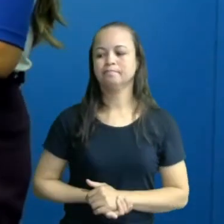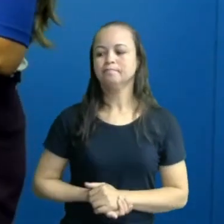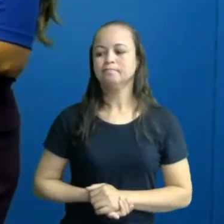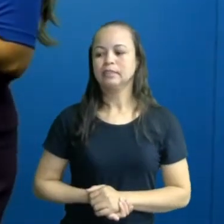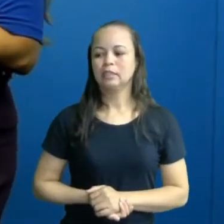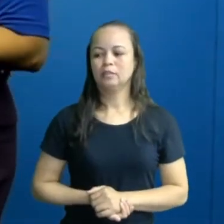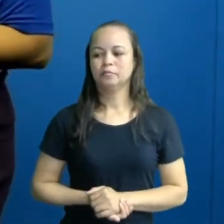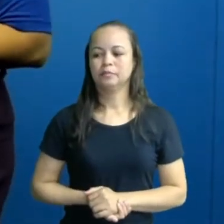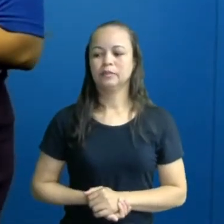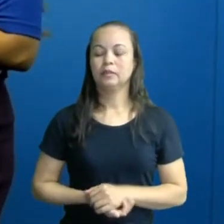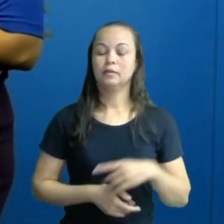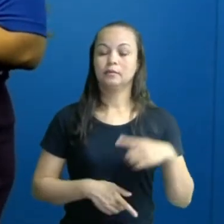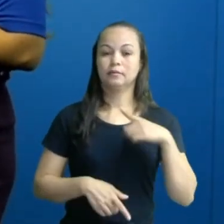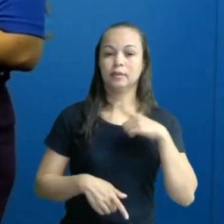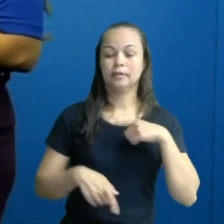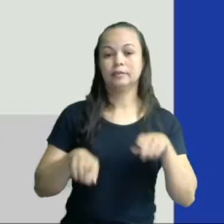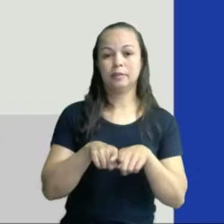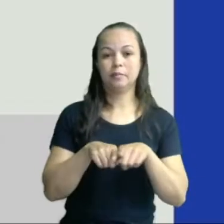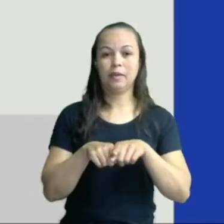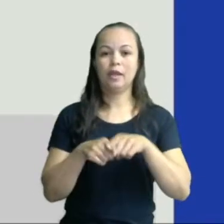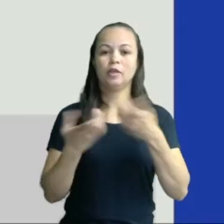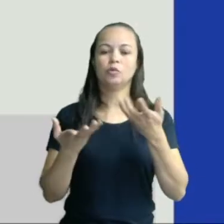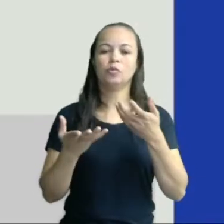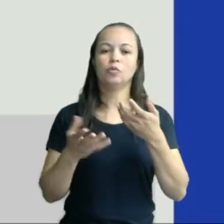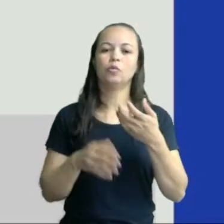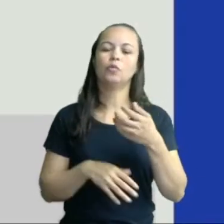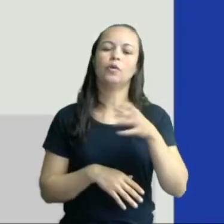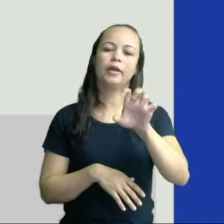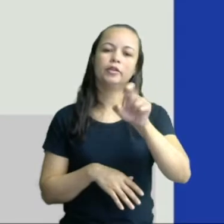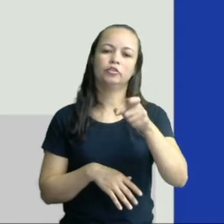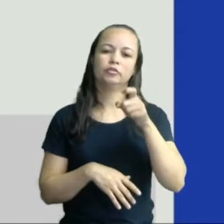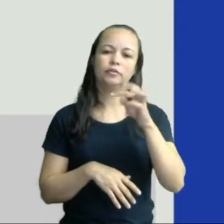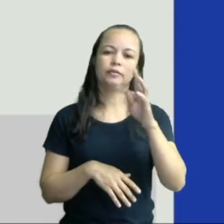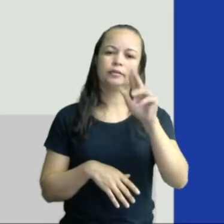E aqui eu tenho o extrativismo animal. Exemplo de